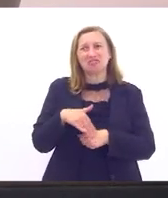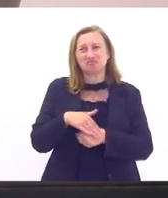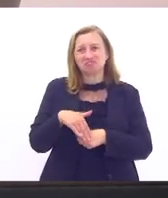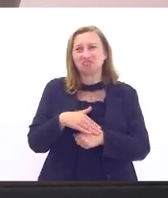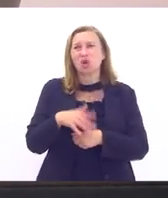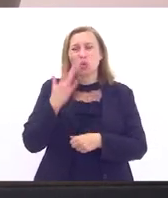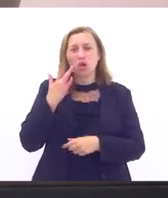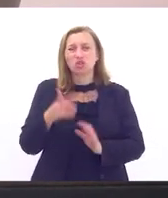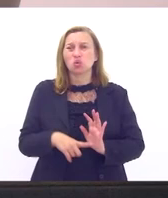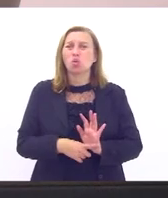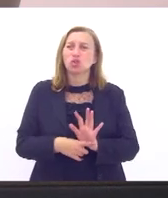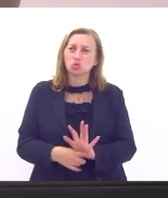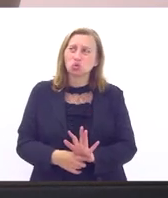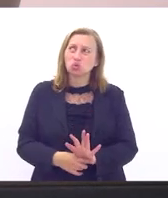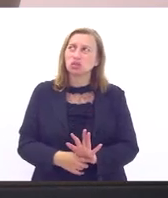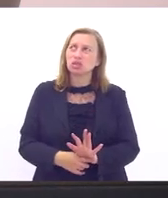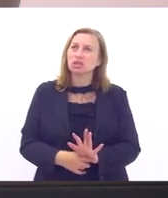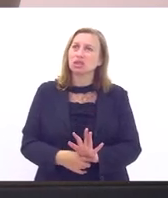uma ajuda